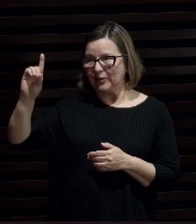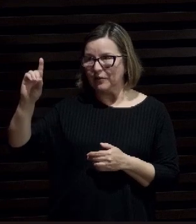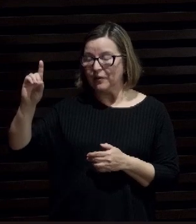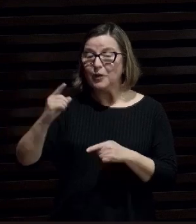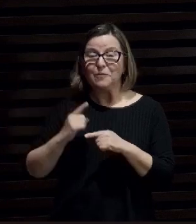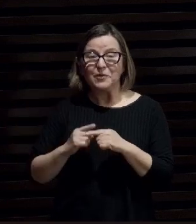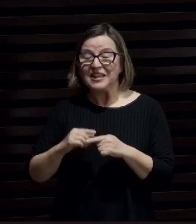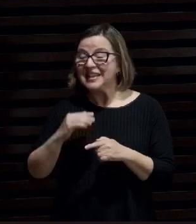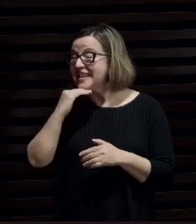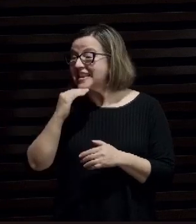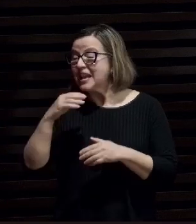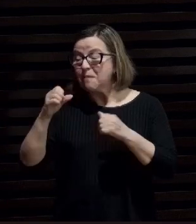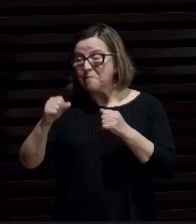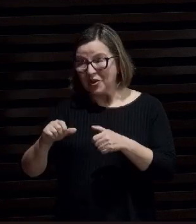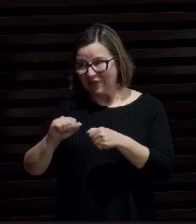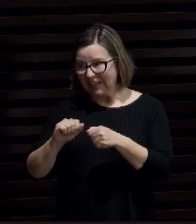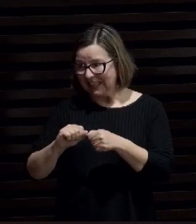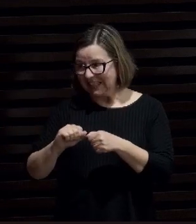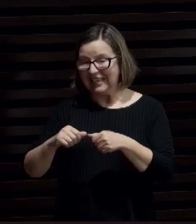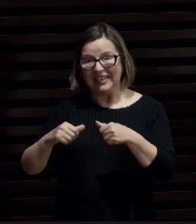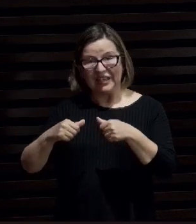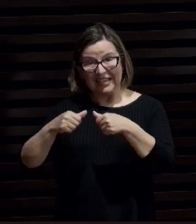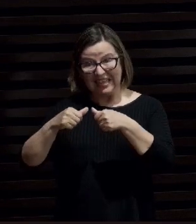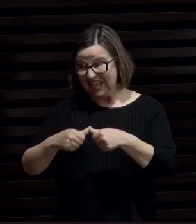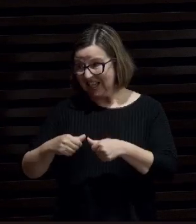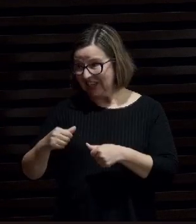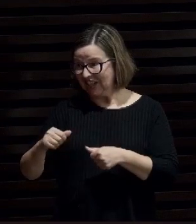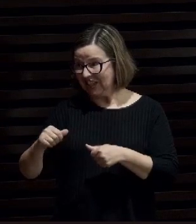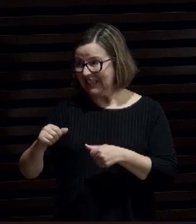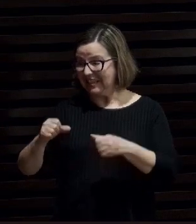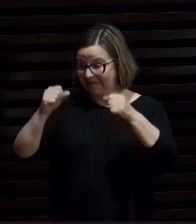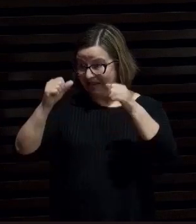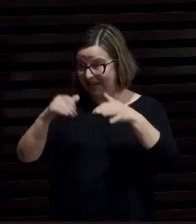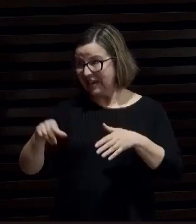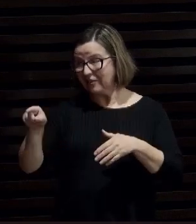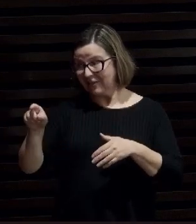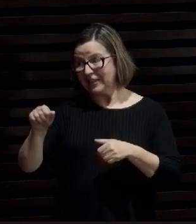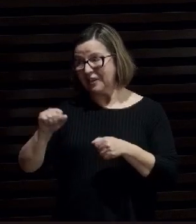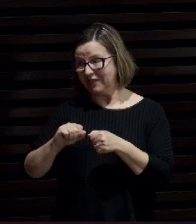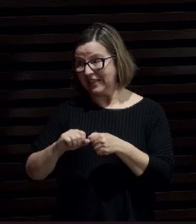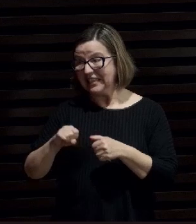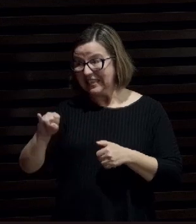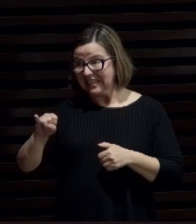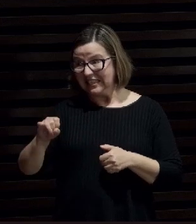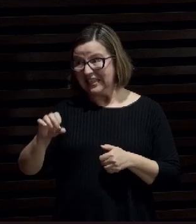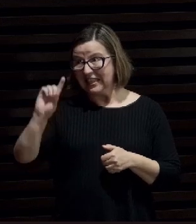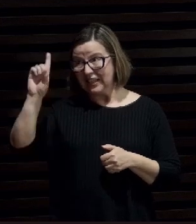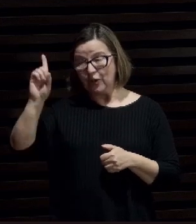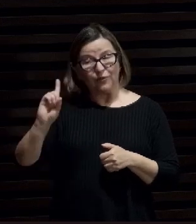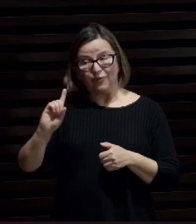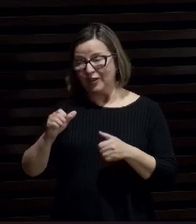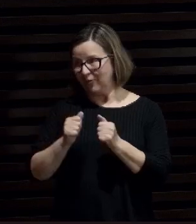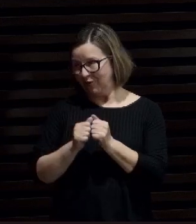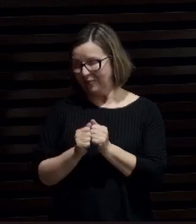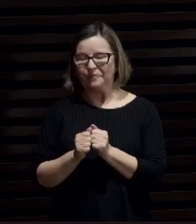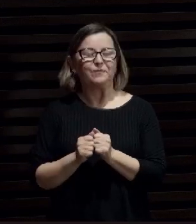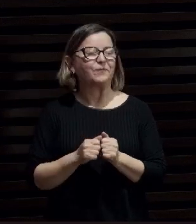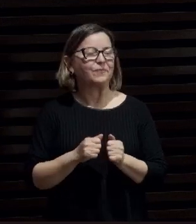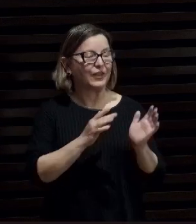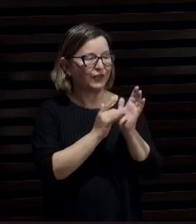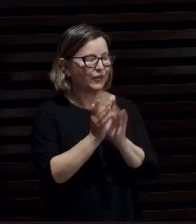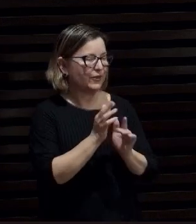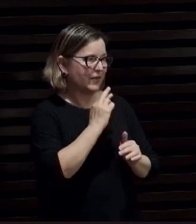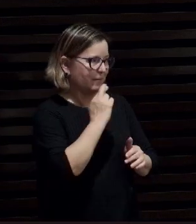tu fazes, se Deus não estiver com ele. A isto respondeu Jesus: